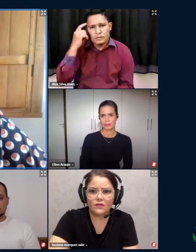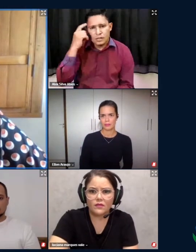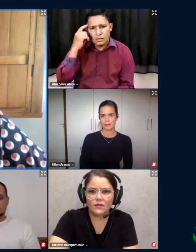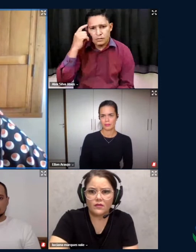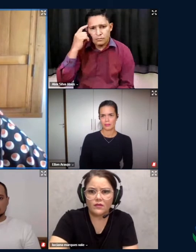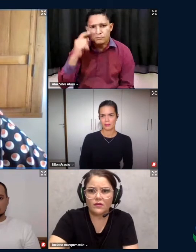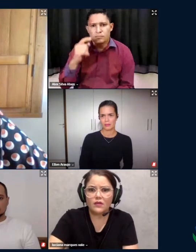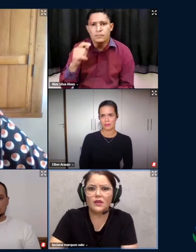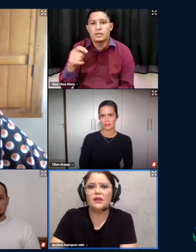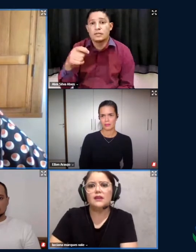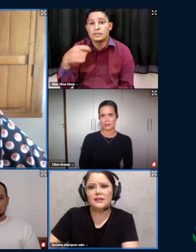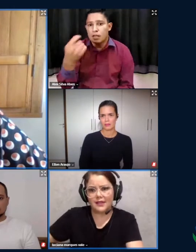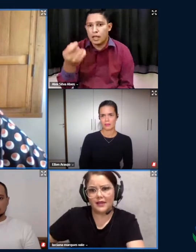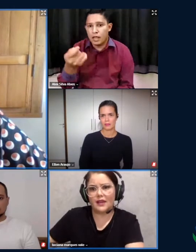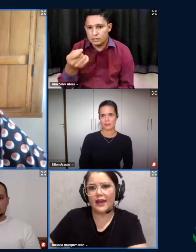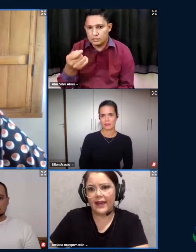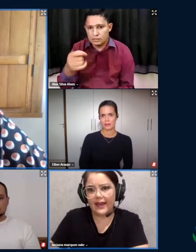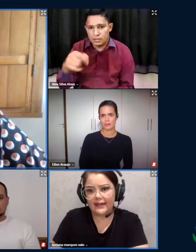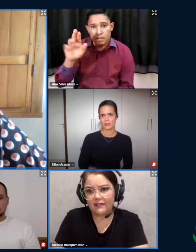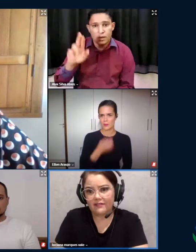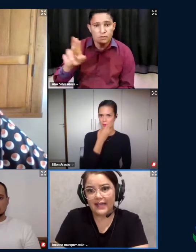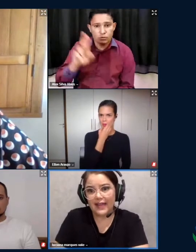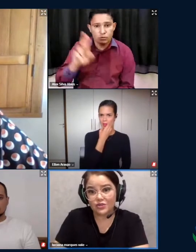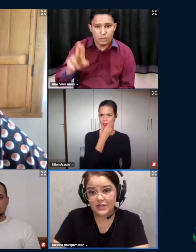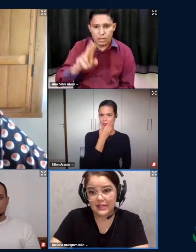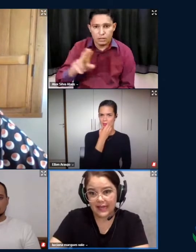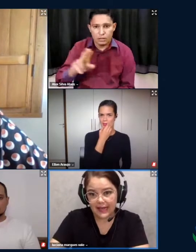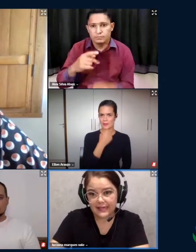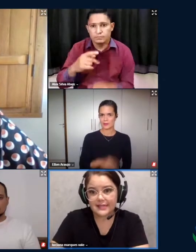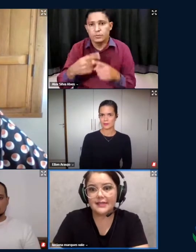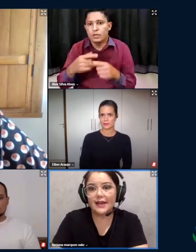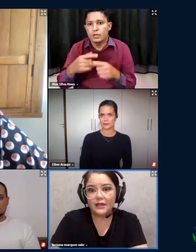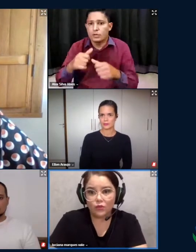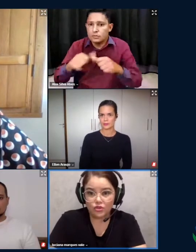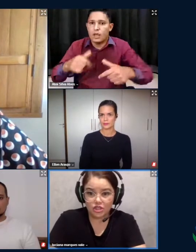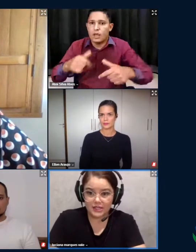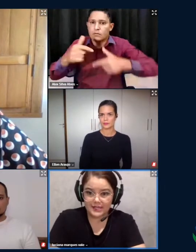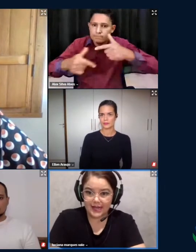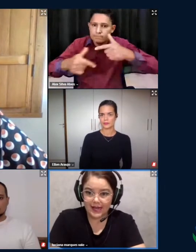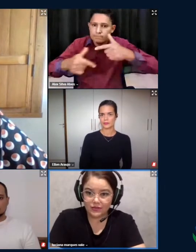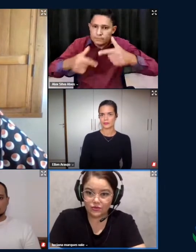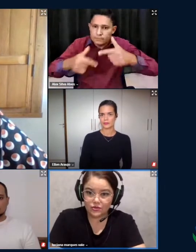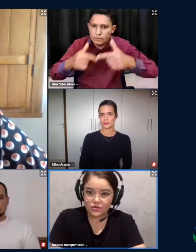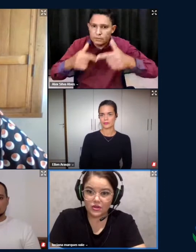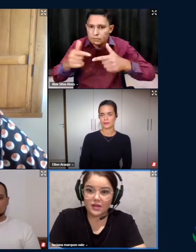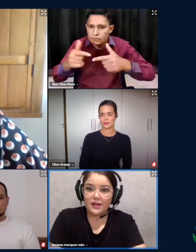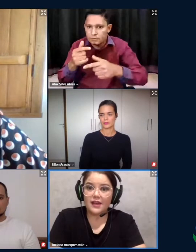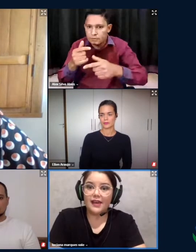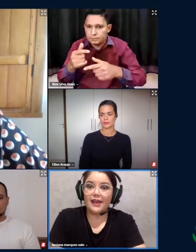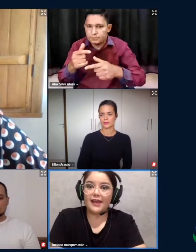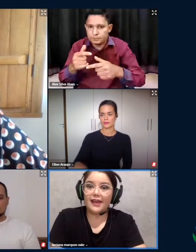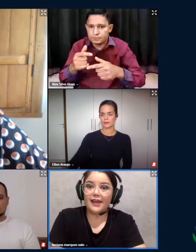Sim? Sim, na verdade, os sinais que eram utilizados,